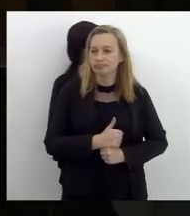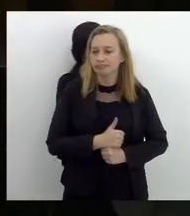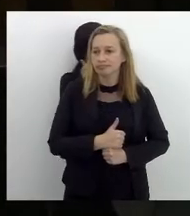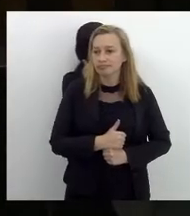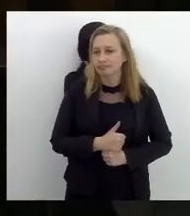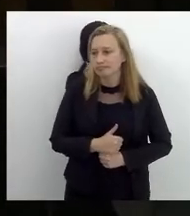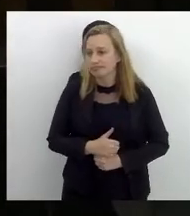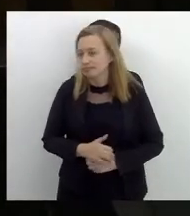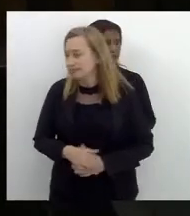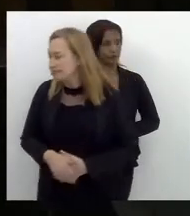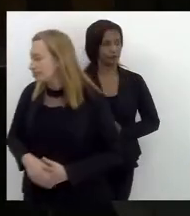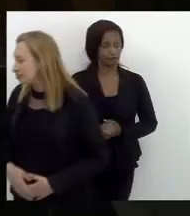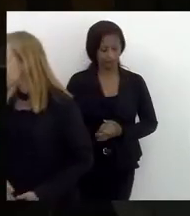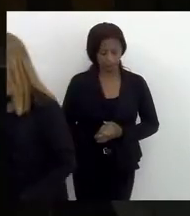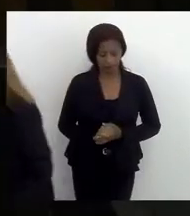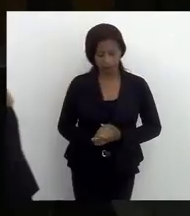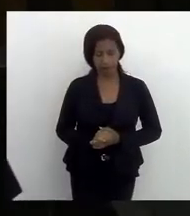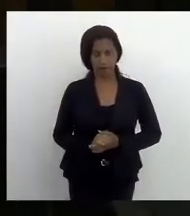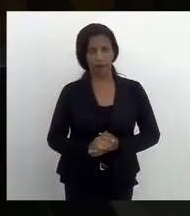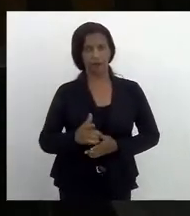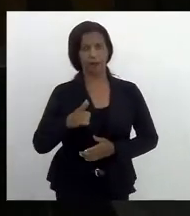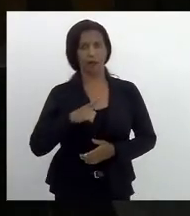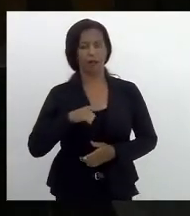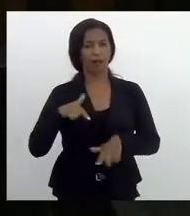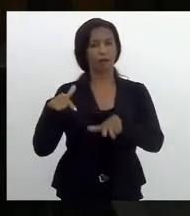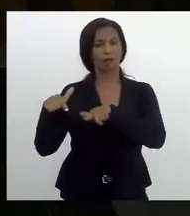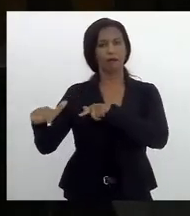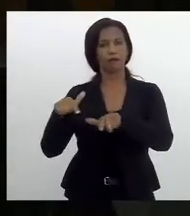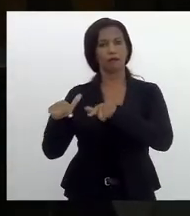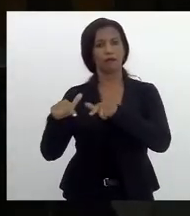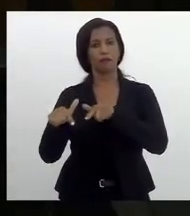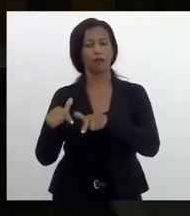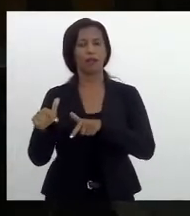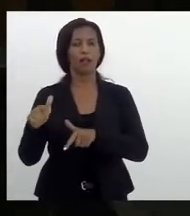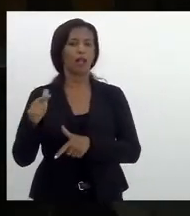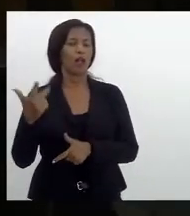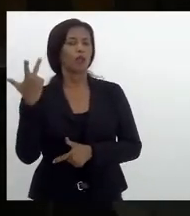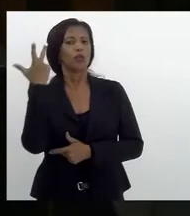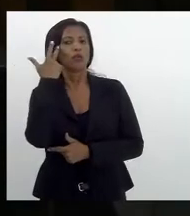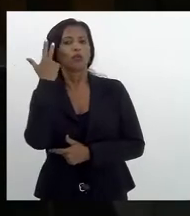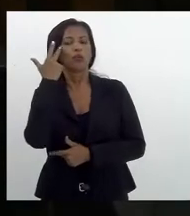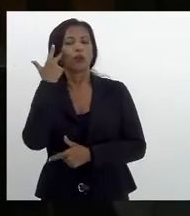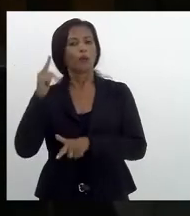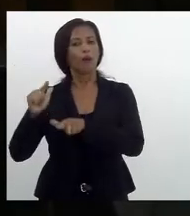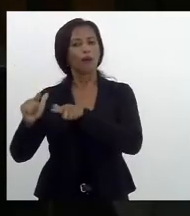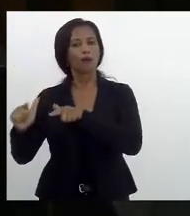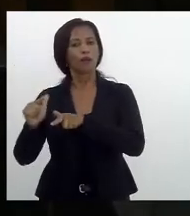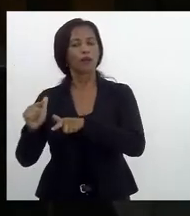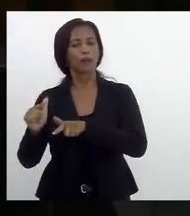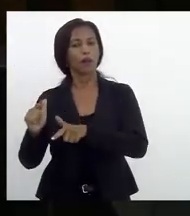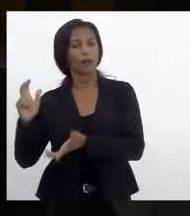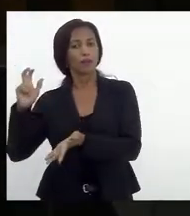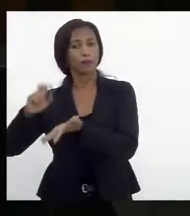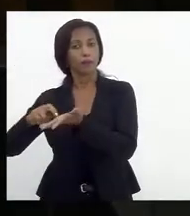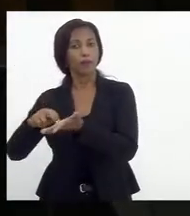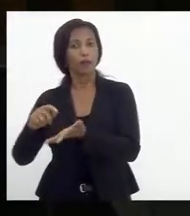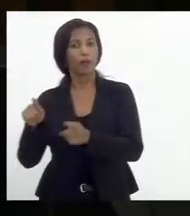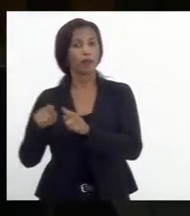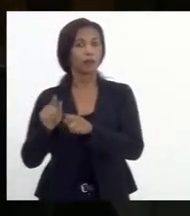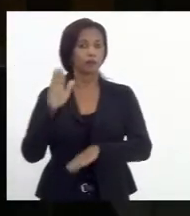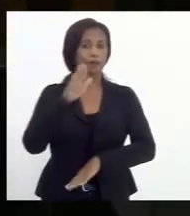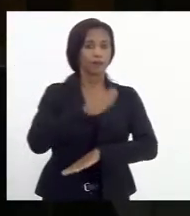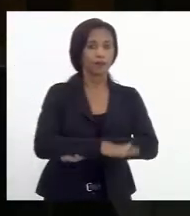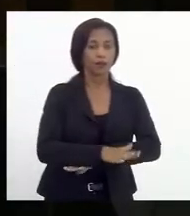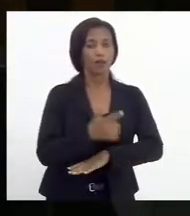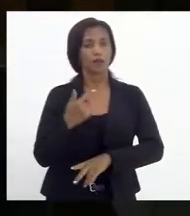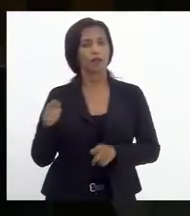conflito entre as equipes que trabalhavam no turno tradicional e no turno do segundo tempo. Eu